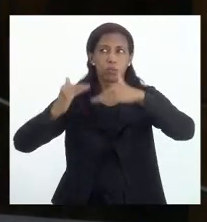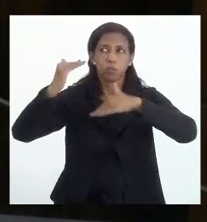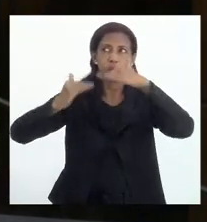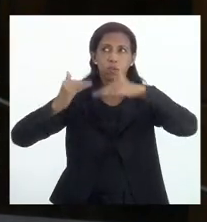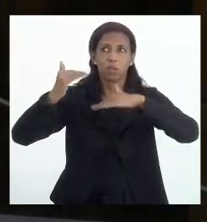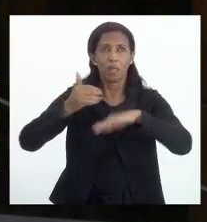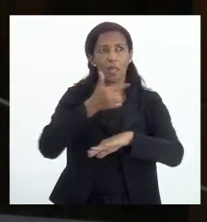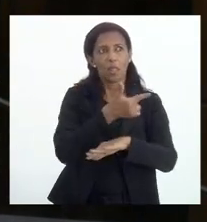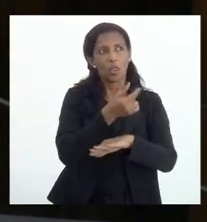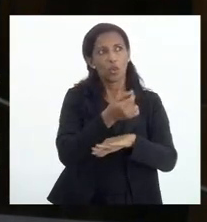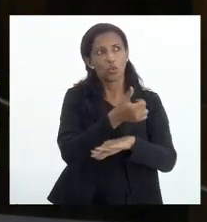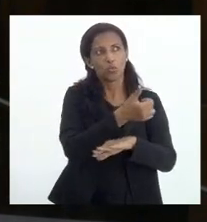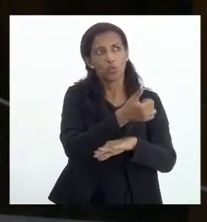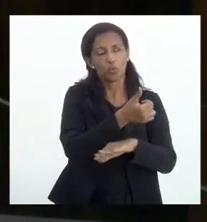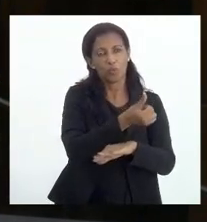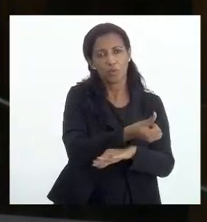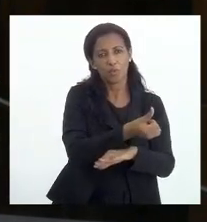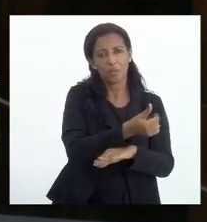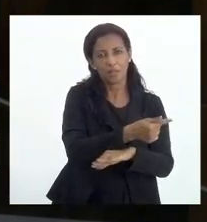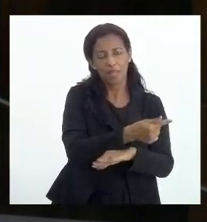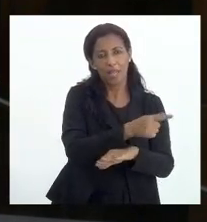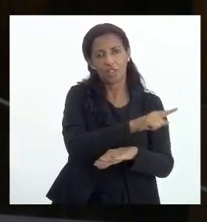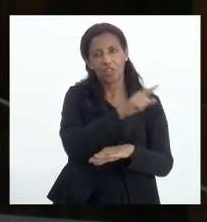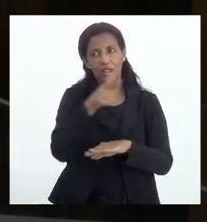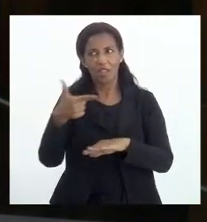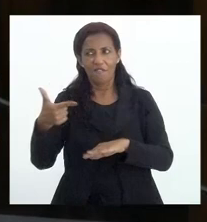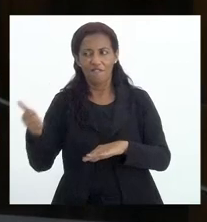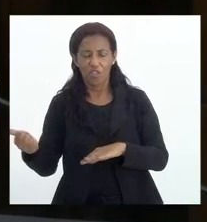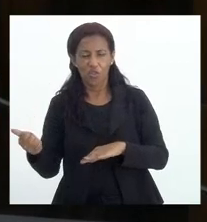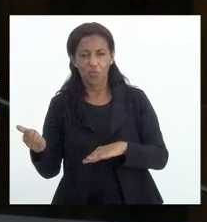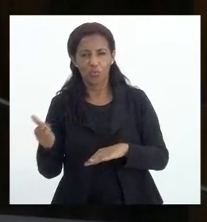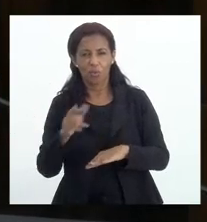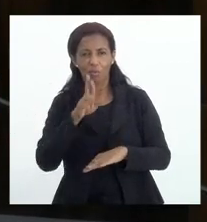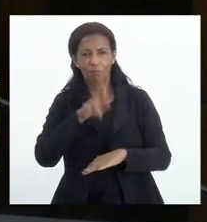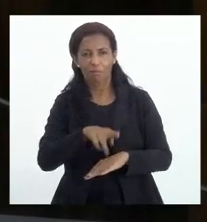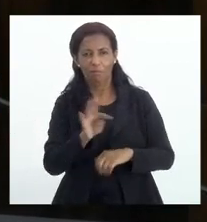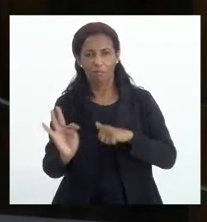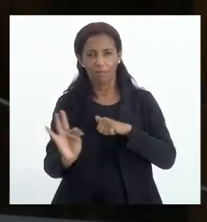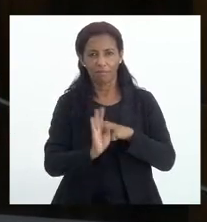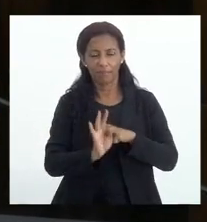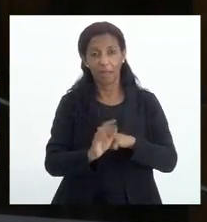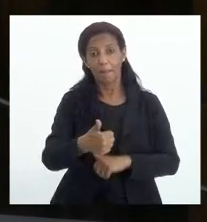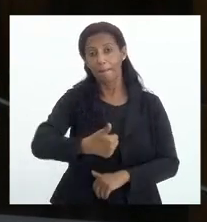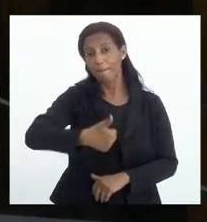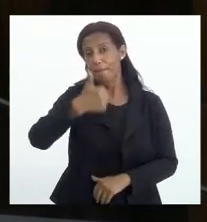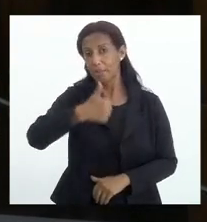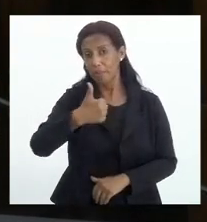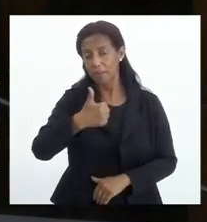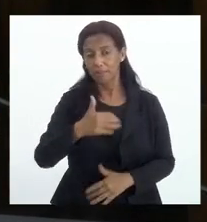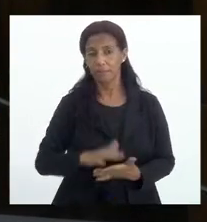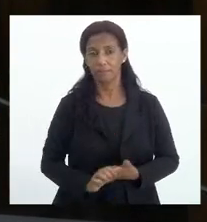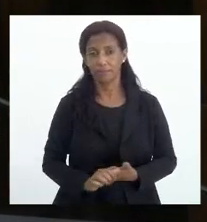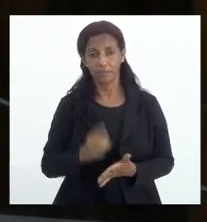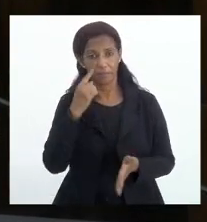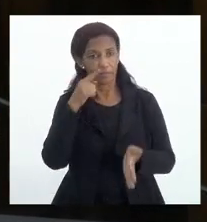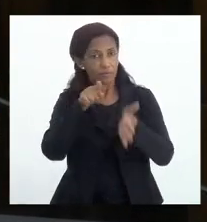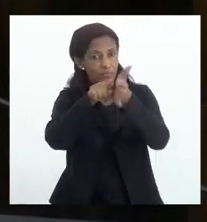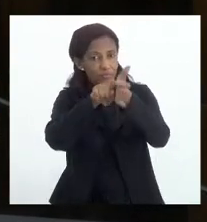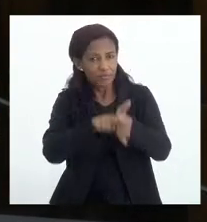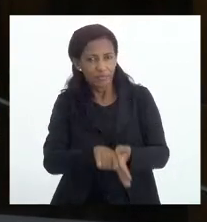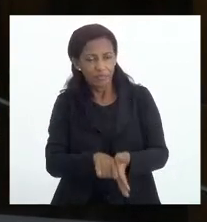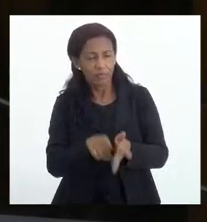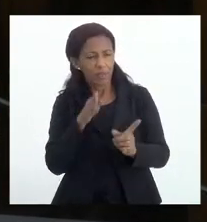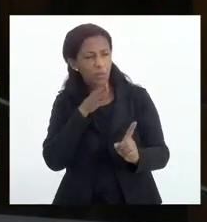entre 17 e 21, tem uma razão técnica. Primeiro, que a gente verificou não